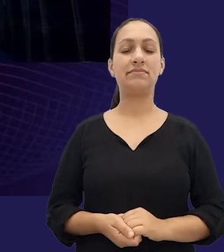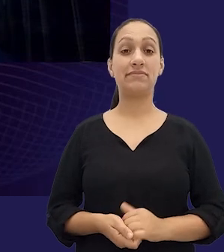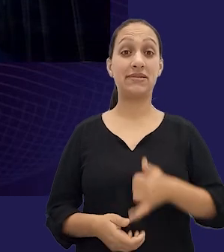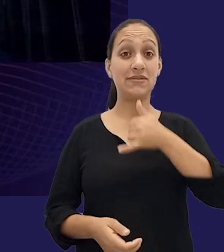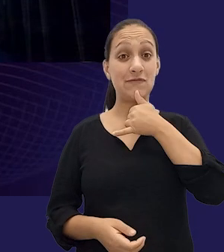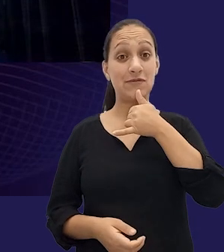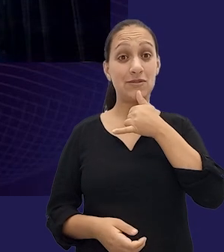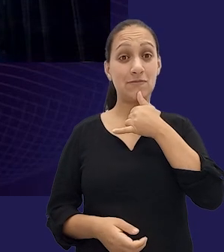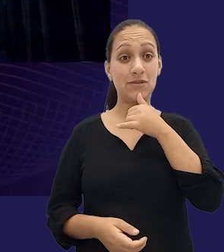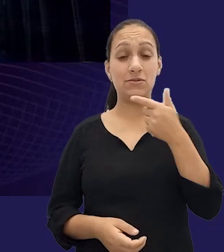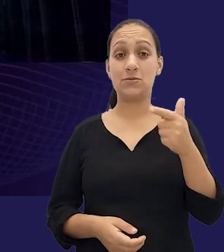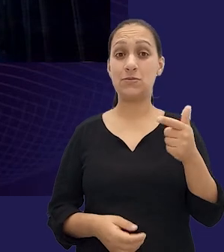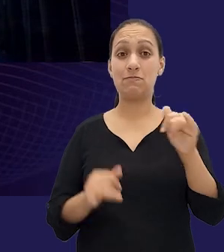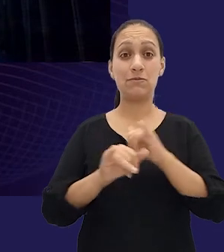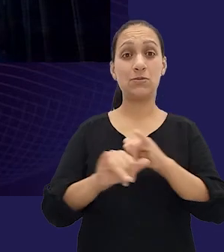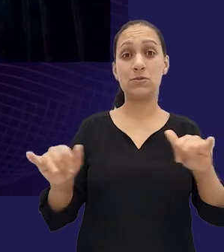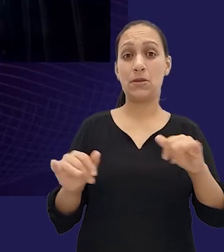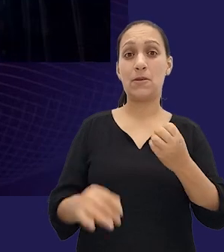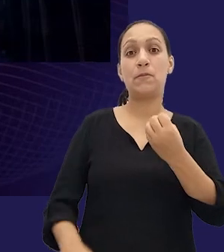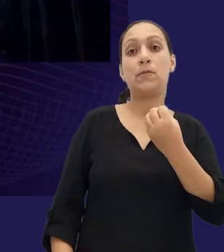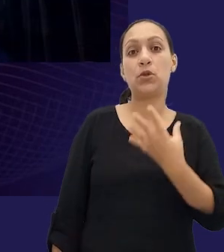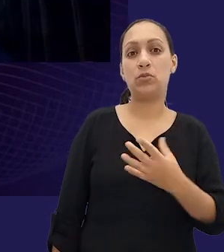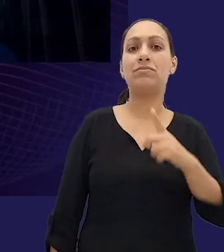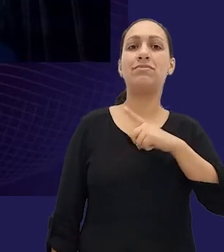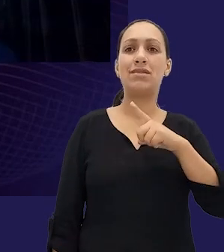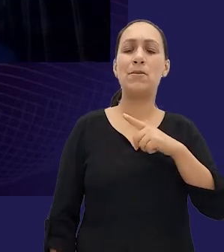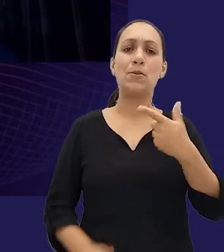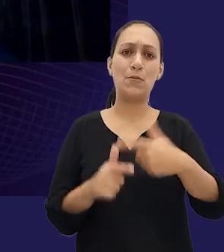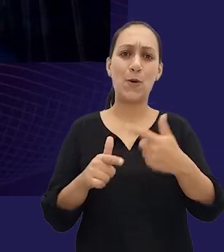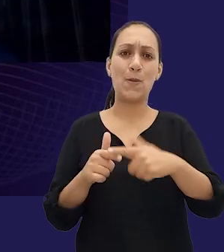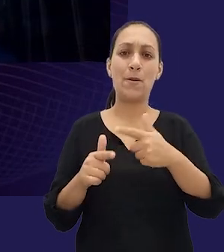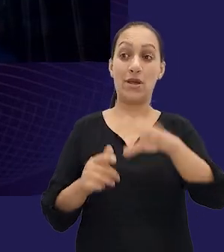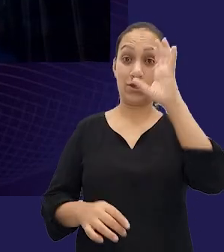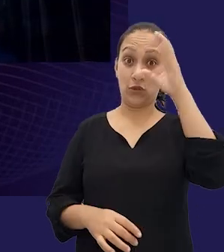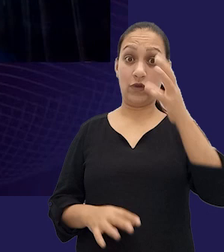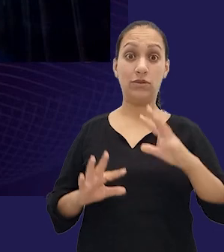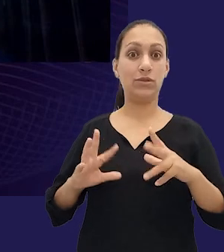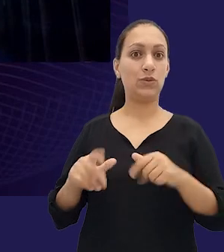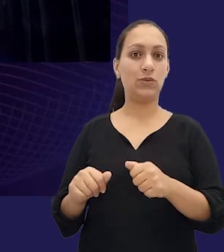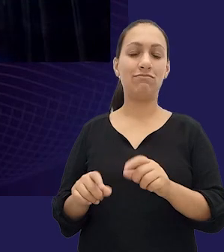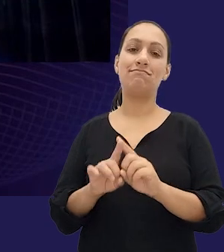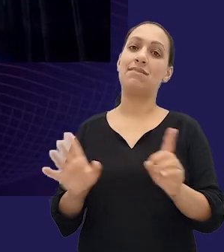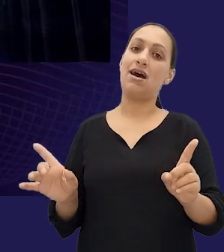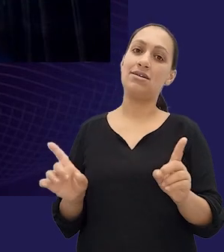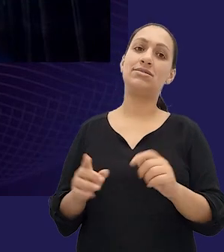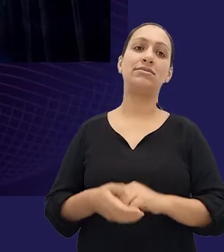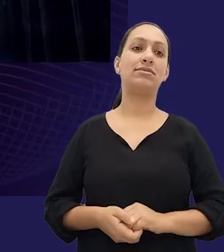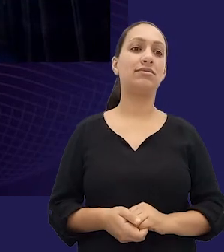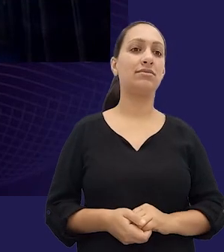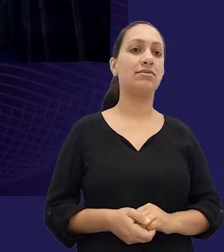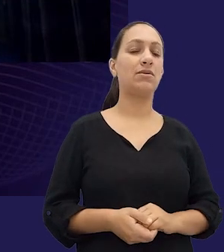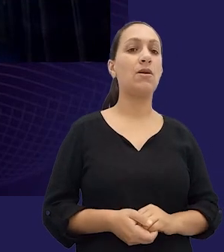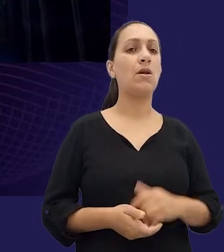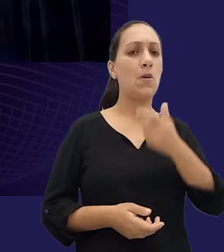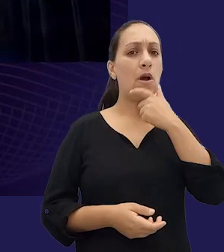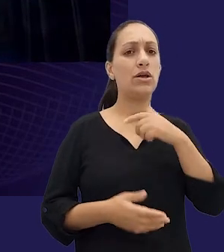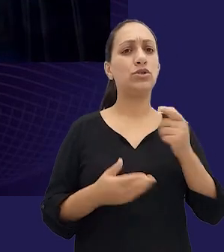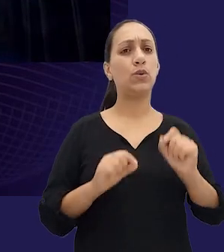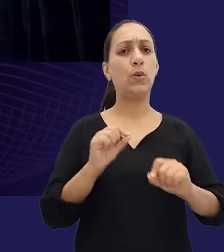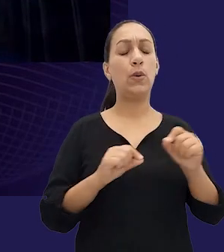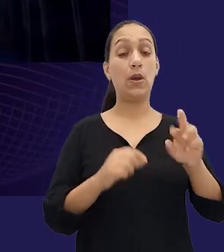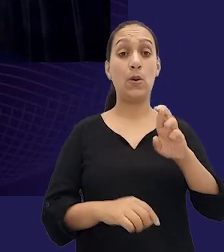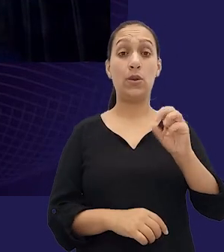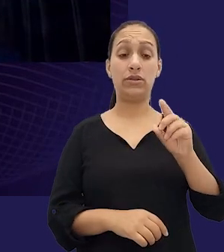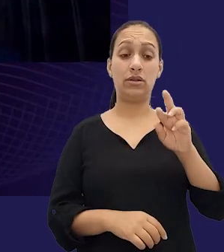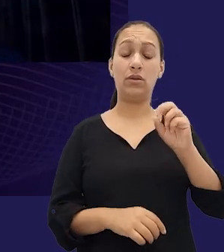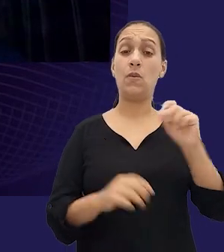Infelizmente, às vezes não temos uma notícia tão boa, né? Temos um problema resolvido para tudo, mas... Eu acho que, Rodrigo, fica aí o alerta,